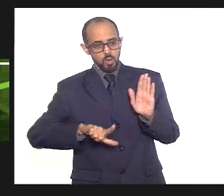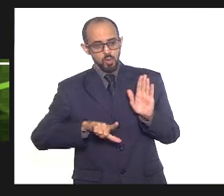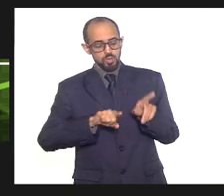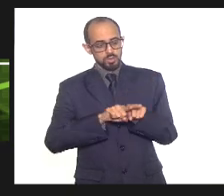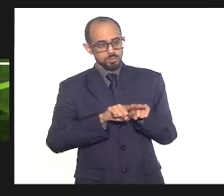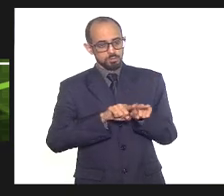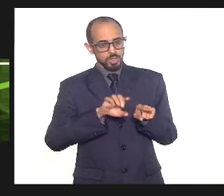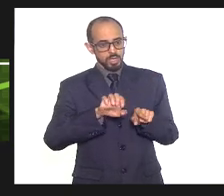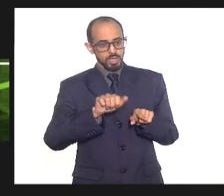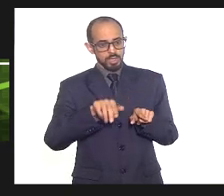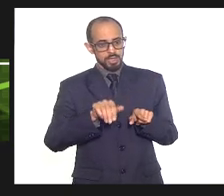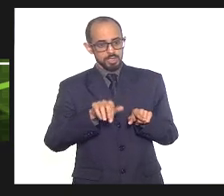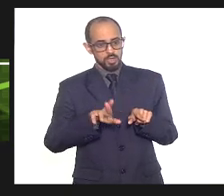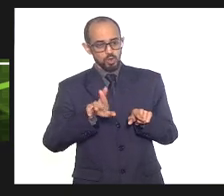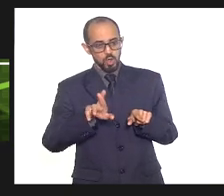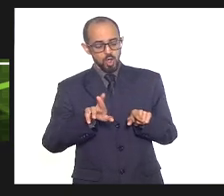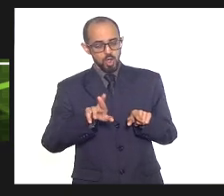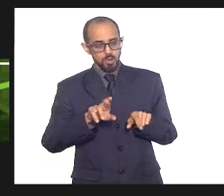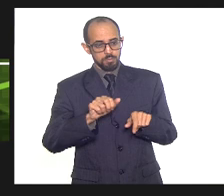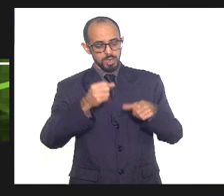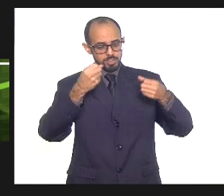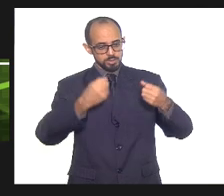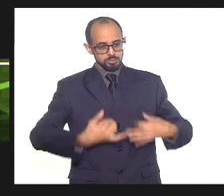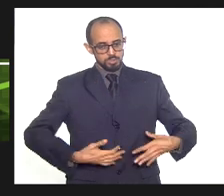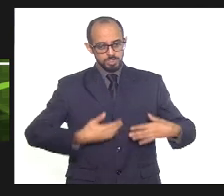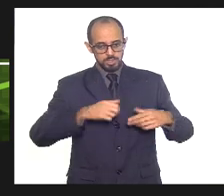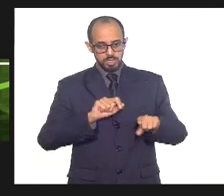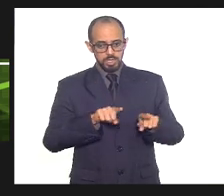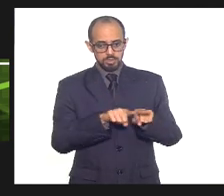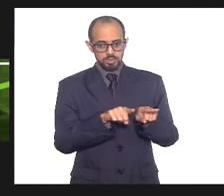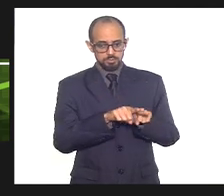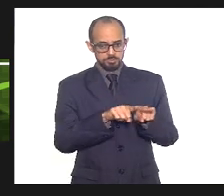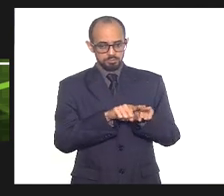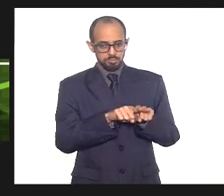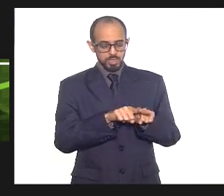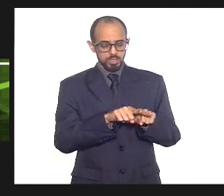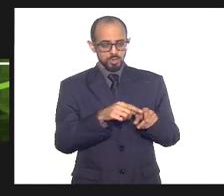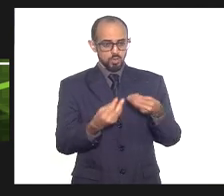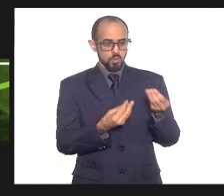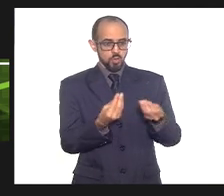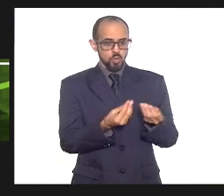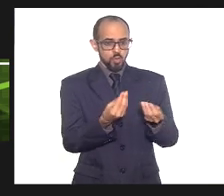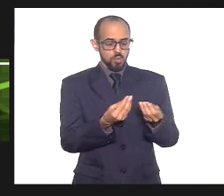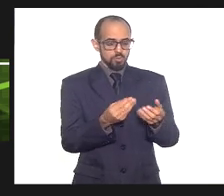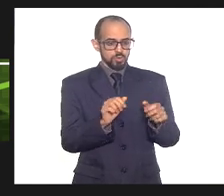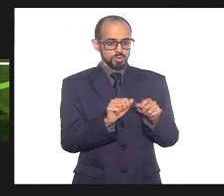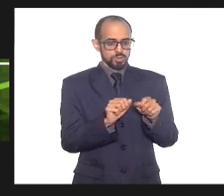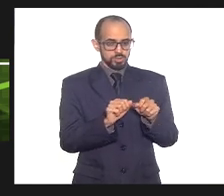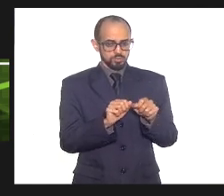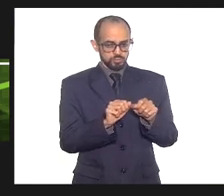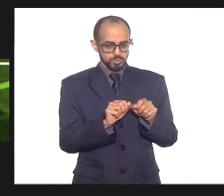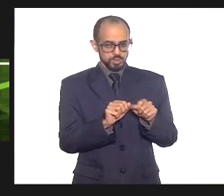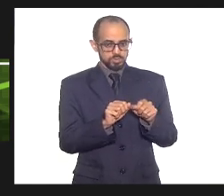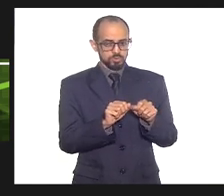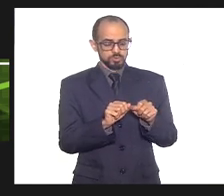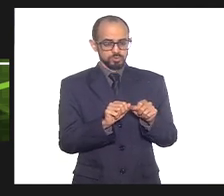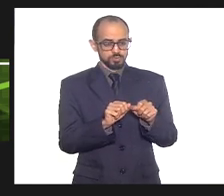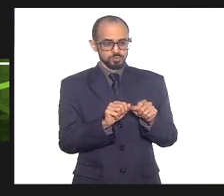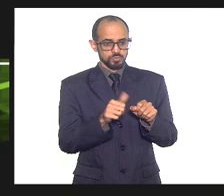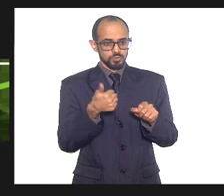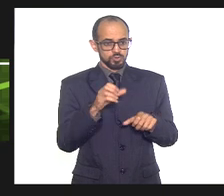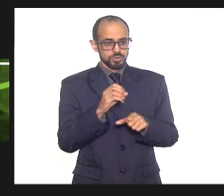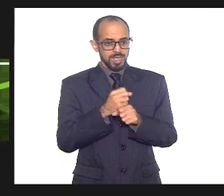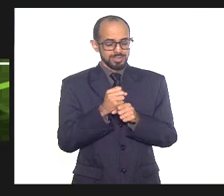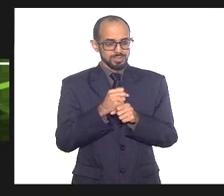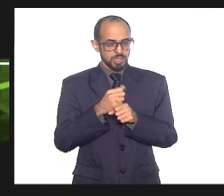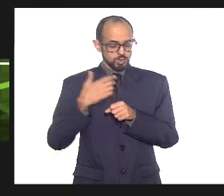Equinor, para dizer como se estão dando, como tem ocorrido nos últimos 10